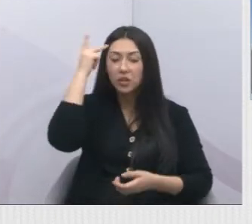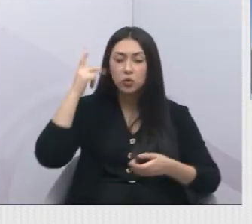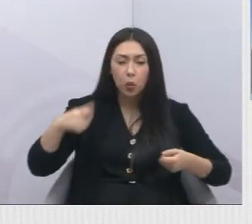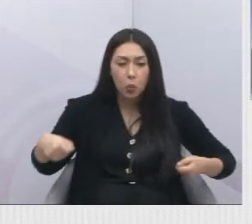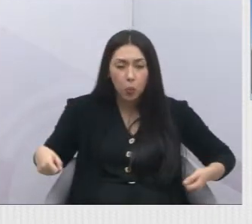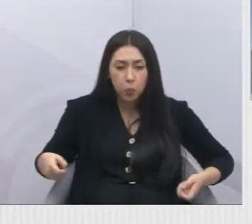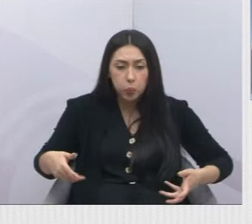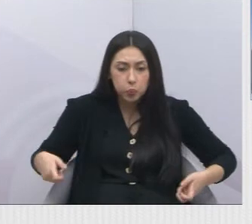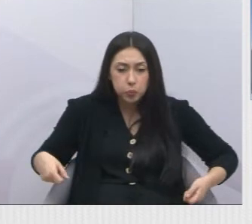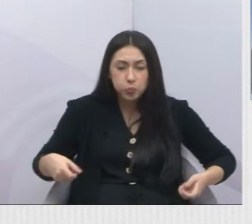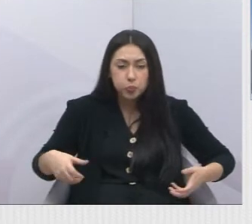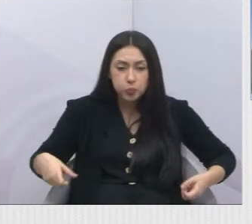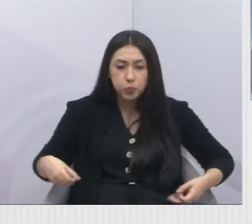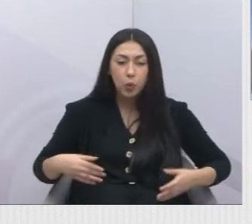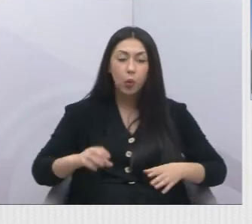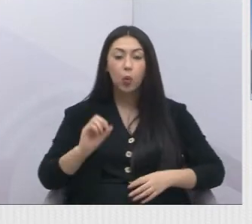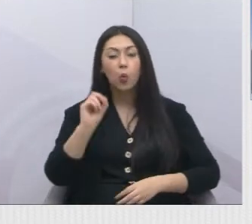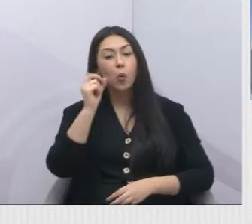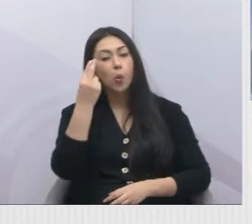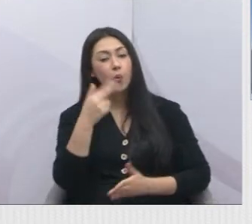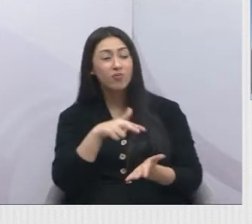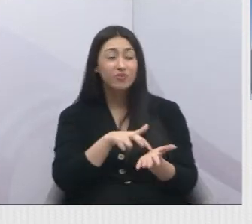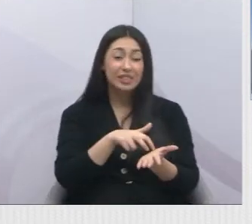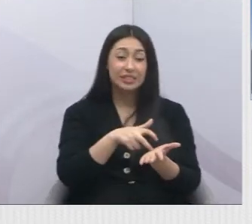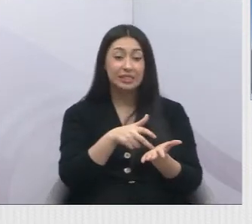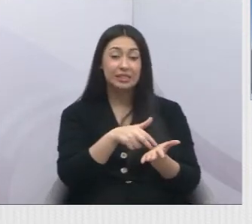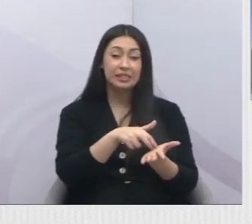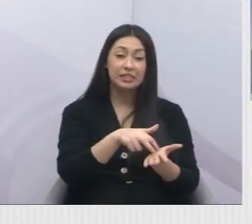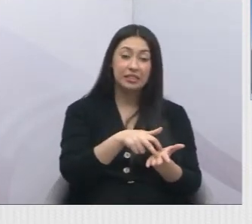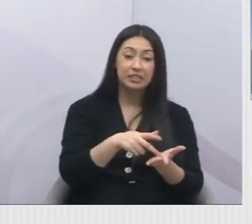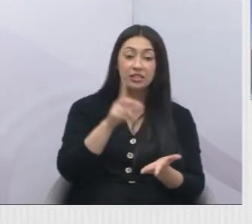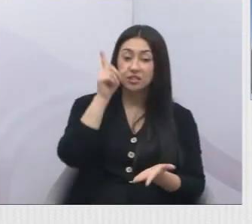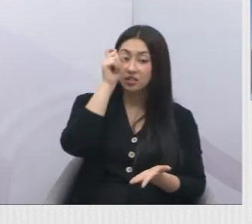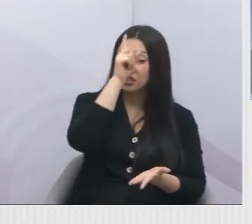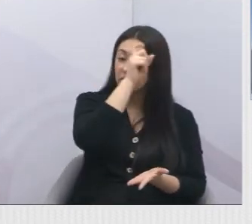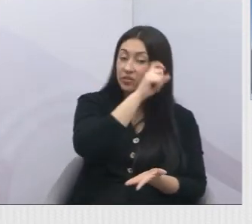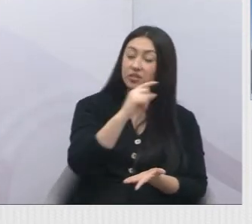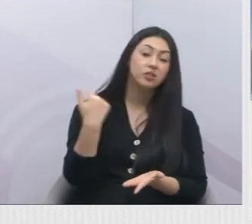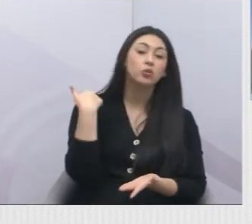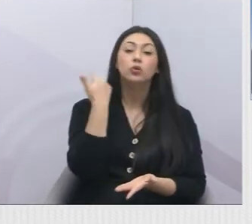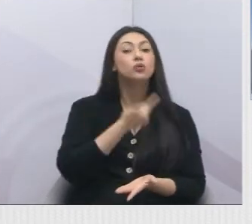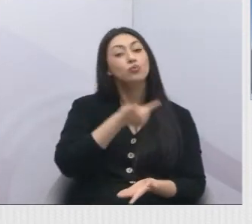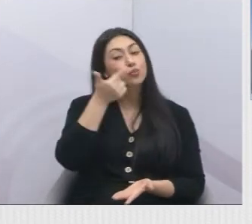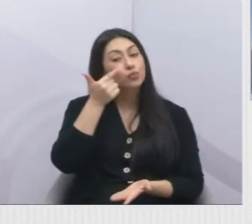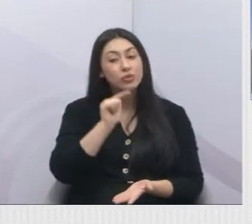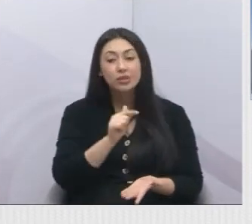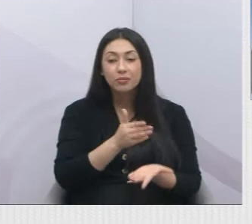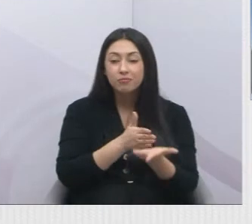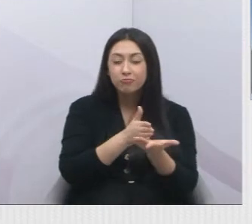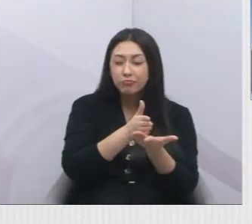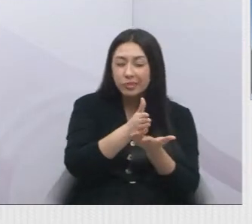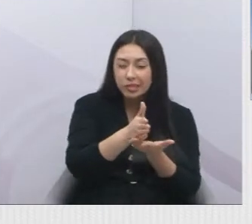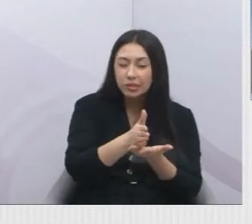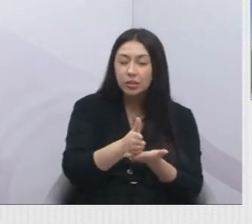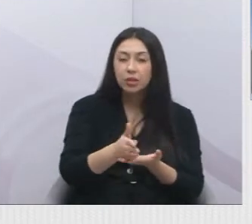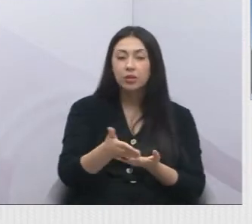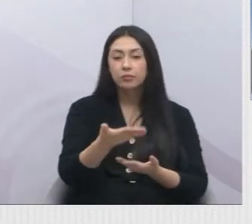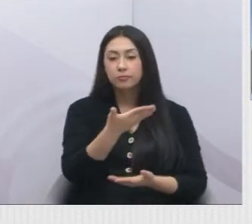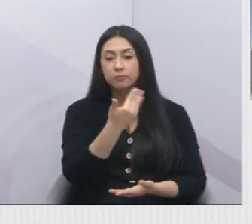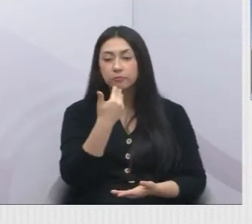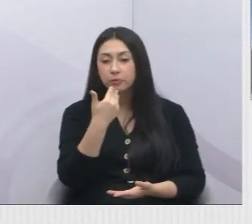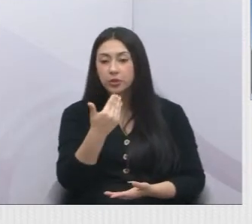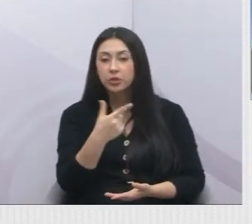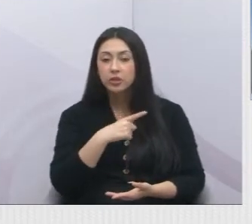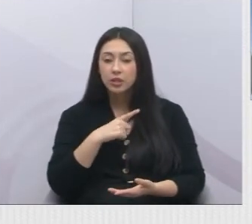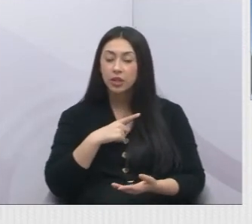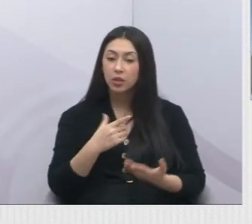cadeirante, quem tem dificuldade para andar, nós não conseguimos passar ali. Então, fica o nosso pedido, aí está o